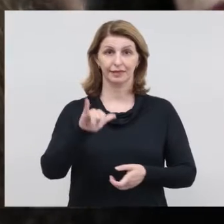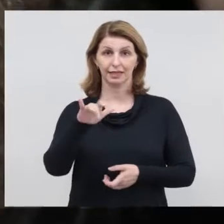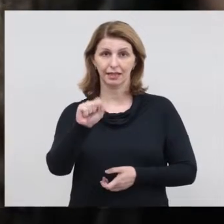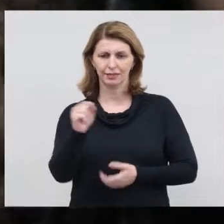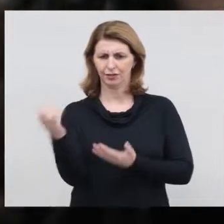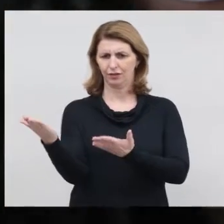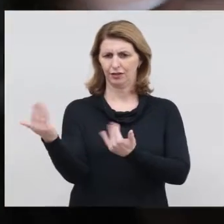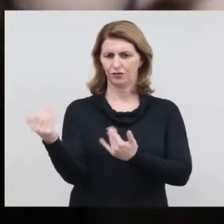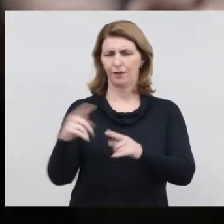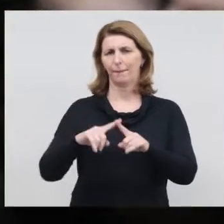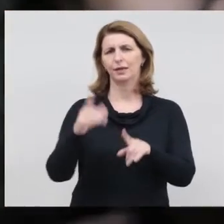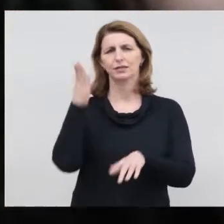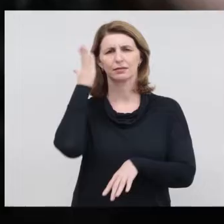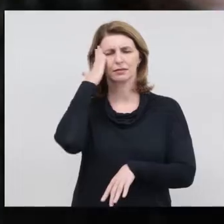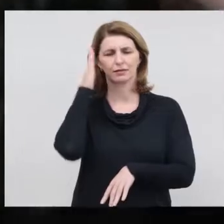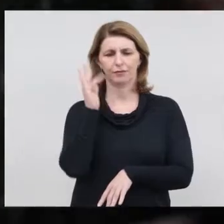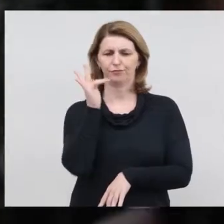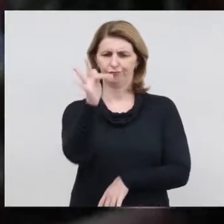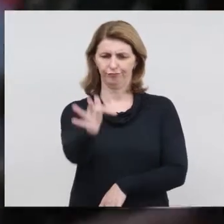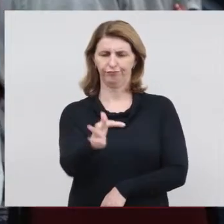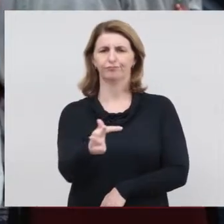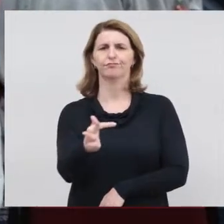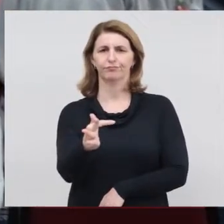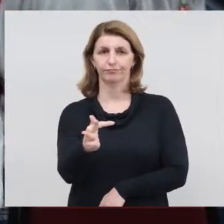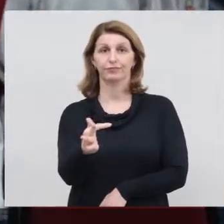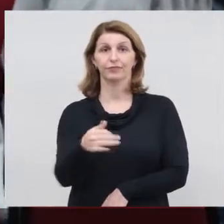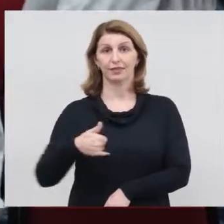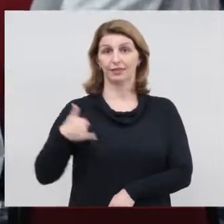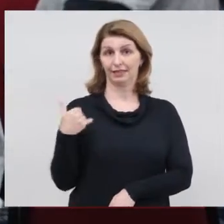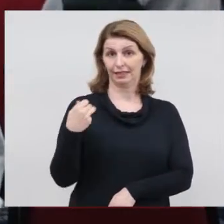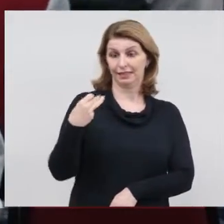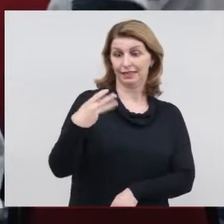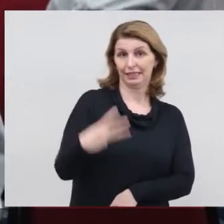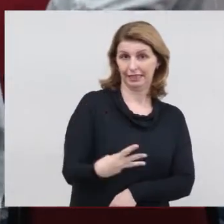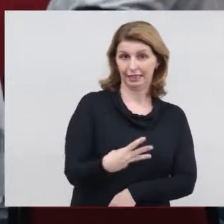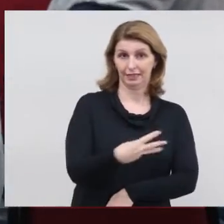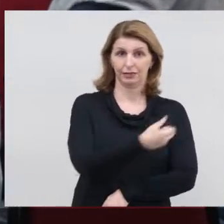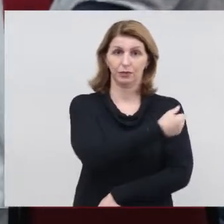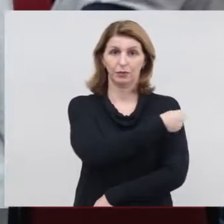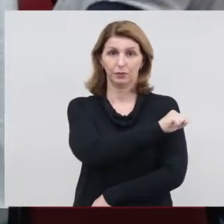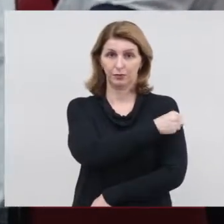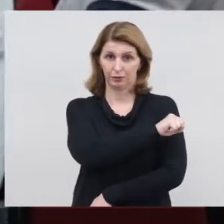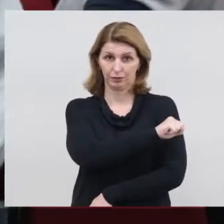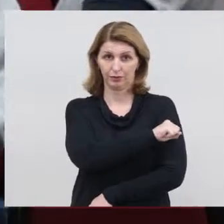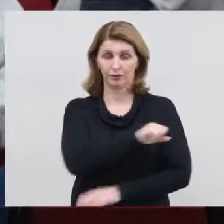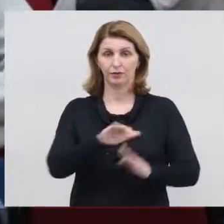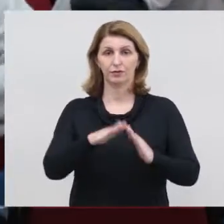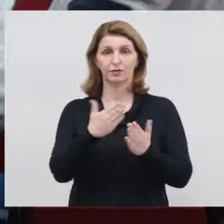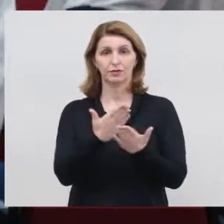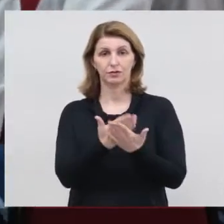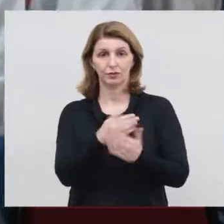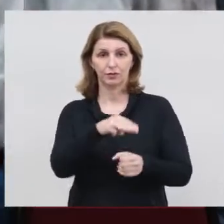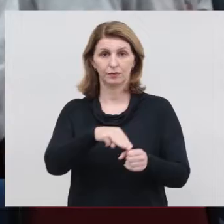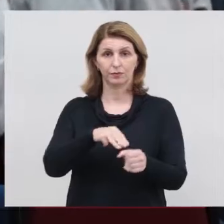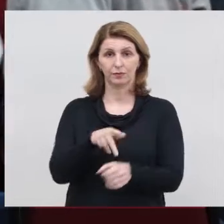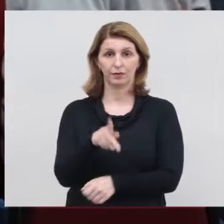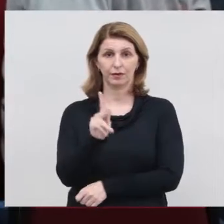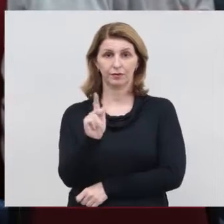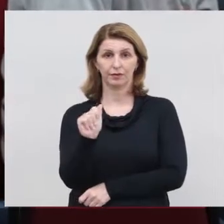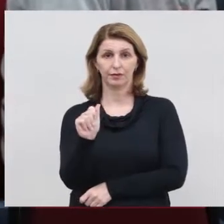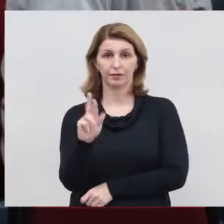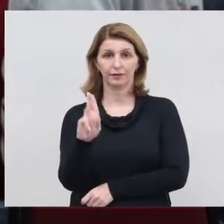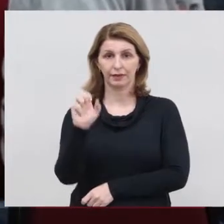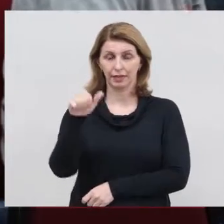A Laís é muito jovem mas já sabe o que que é tem 13 anos de idade e Curso 8º ano do ensino fundamental na escola municipal